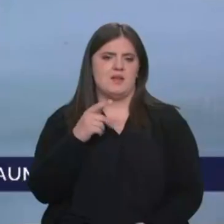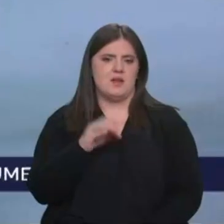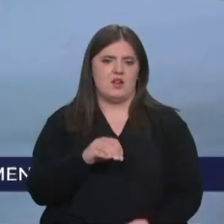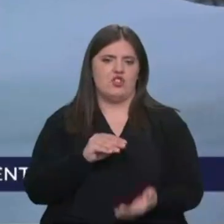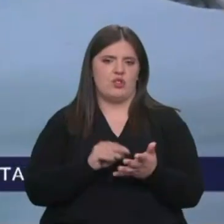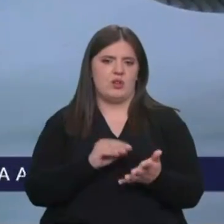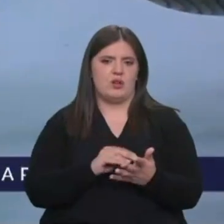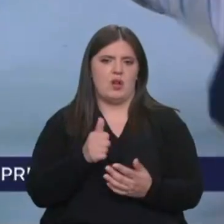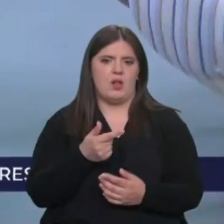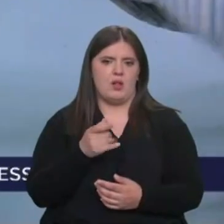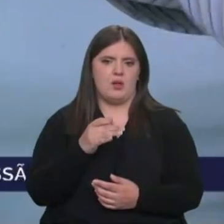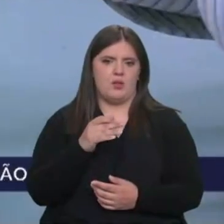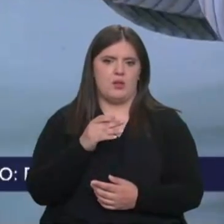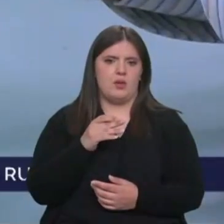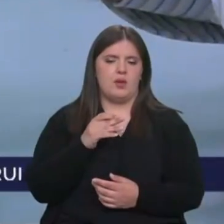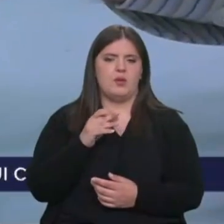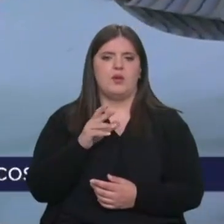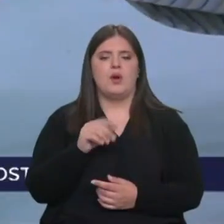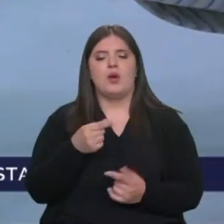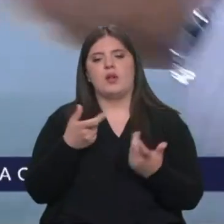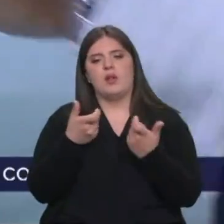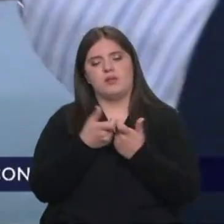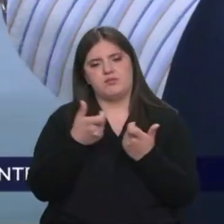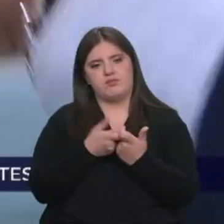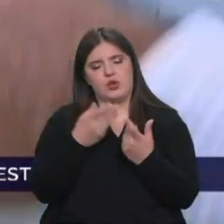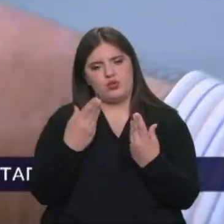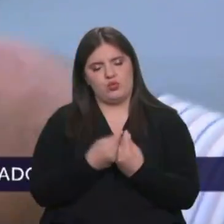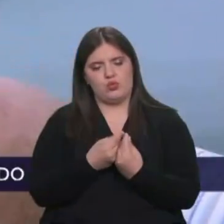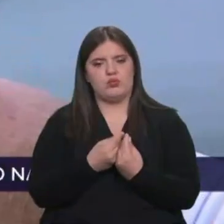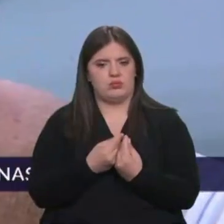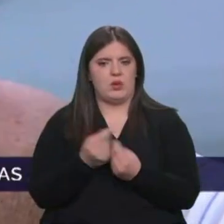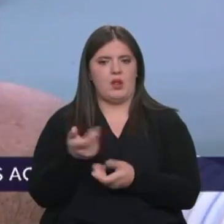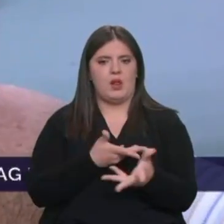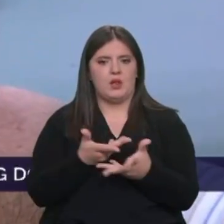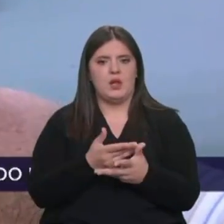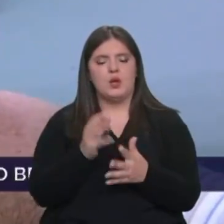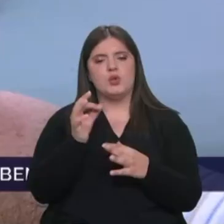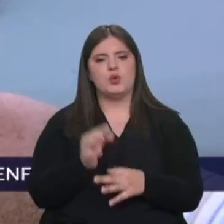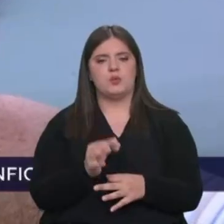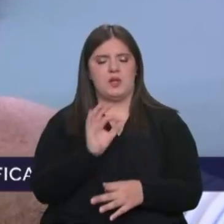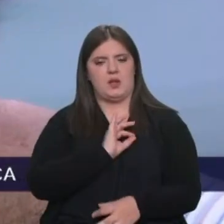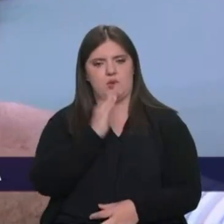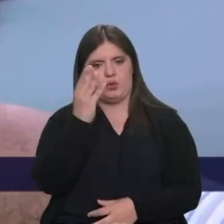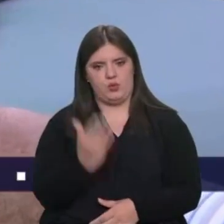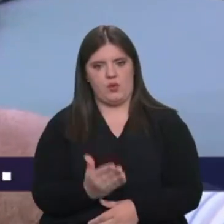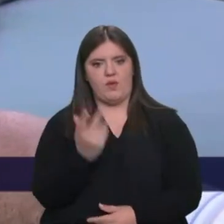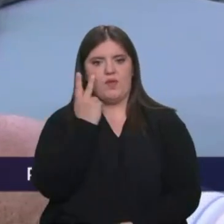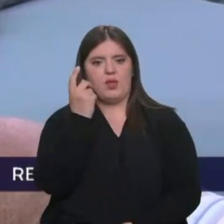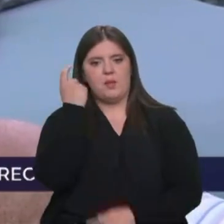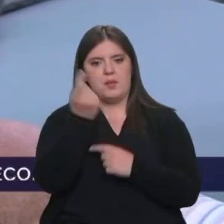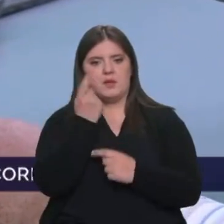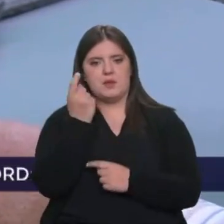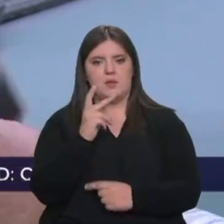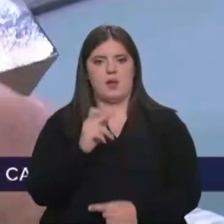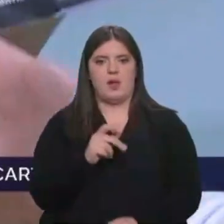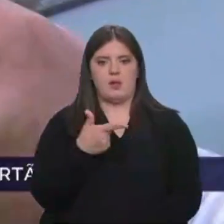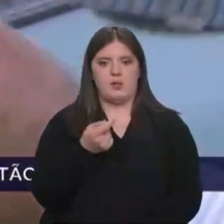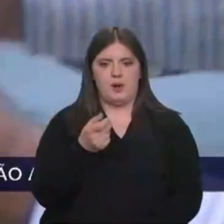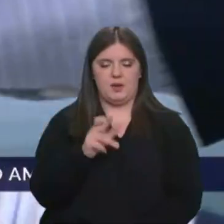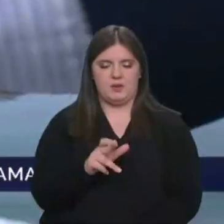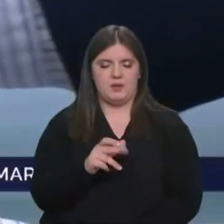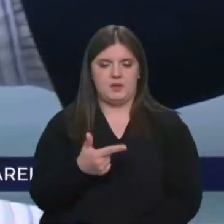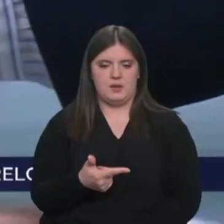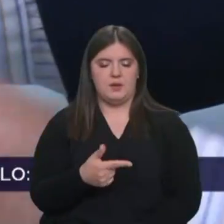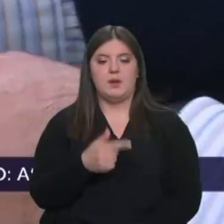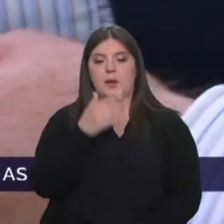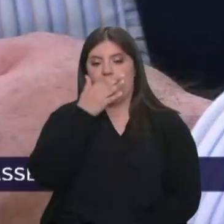Pais, físico que privou com o próprio Albert Einstein. Subtil é o Senhor, vida e pensamento de Albert Einstein.